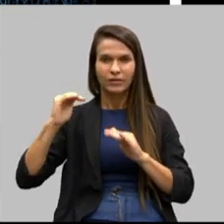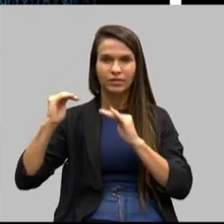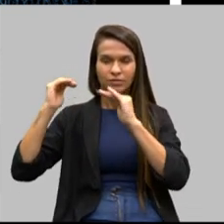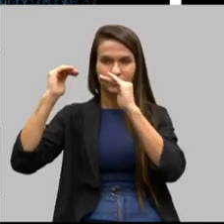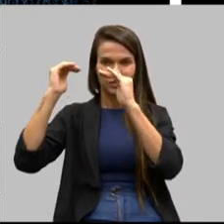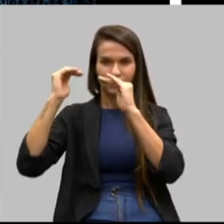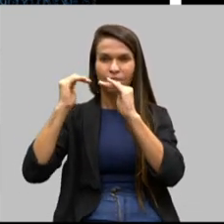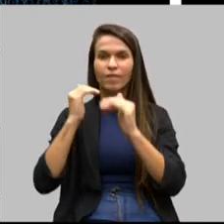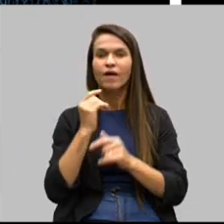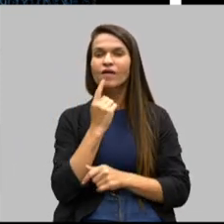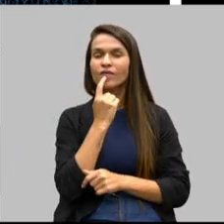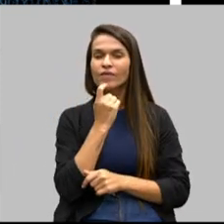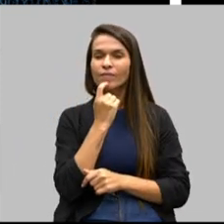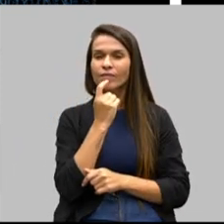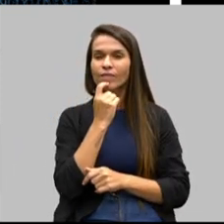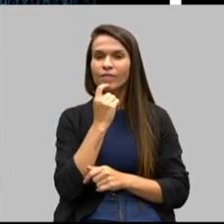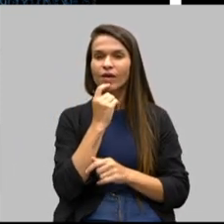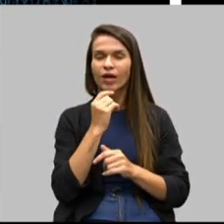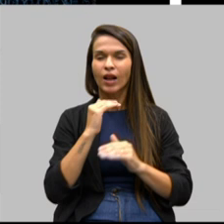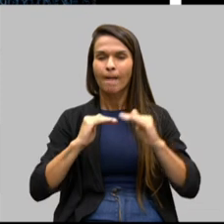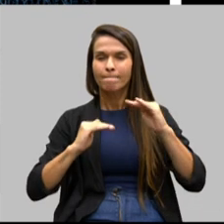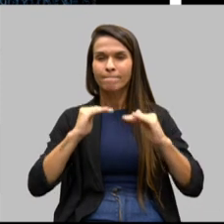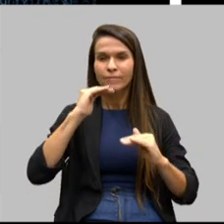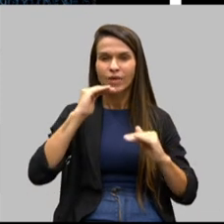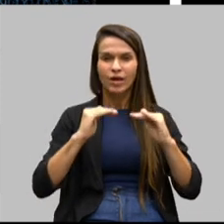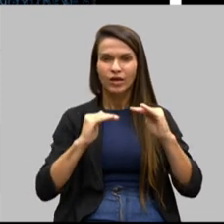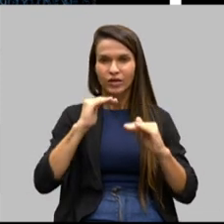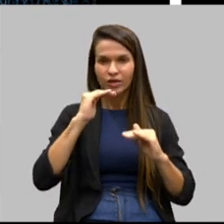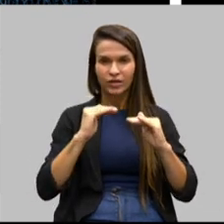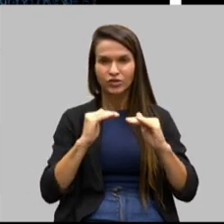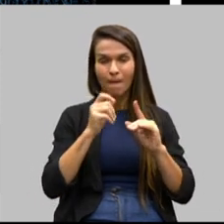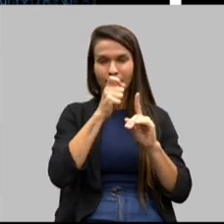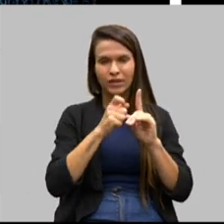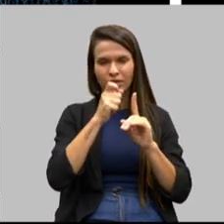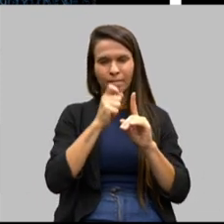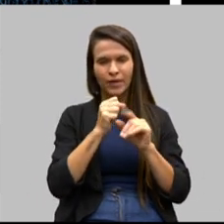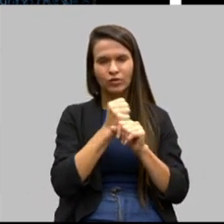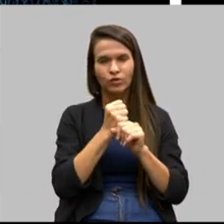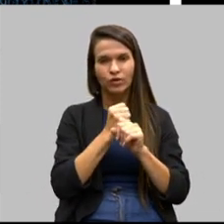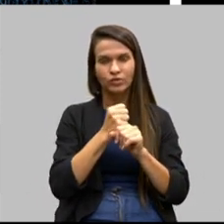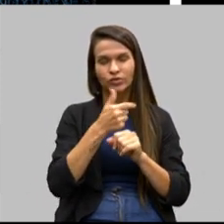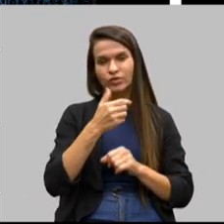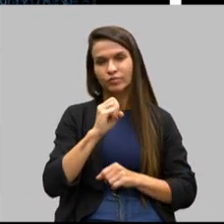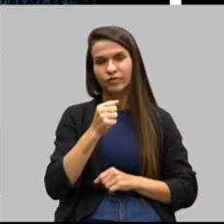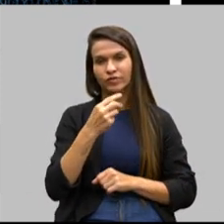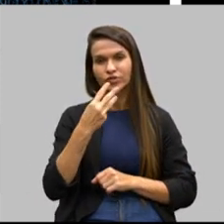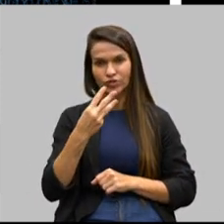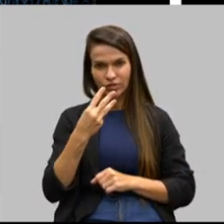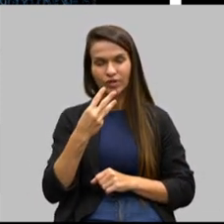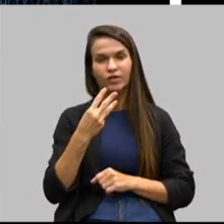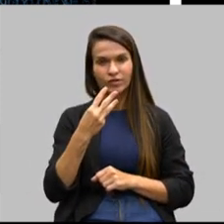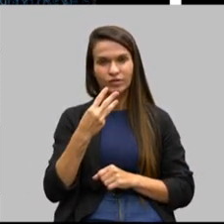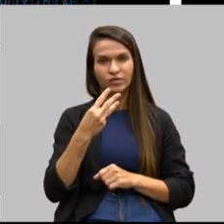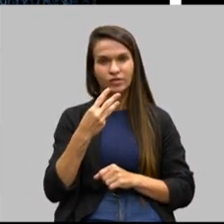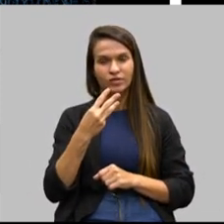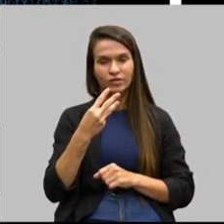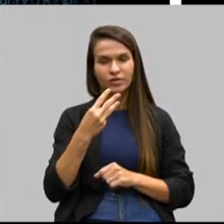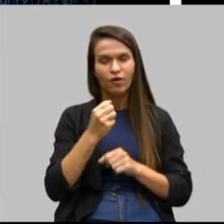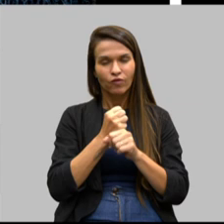a média da temperatura mês a mês em 2023. 2023 foi um ano que nós tivemos